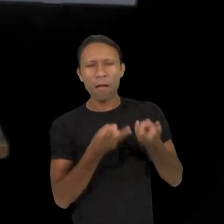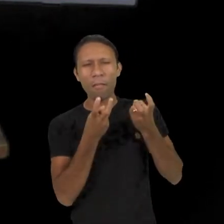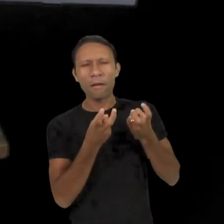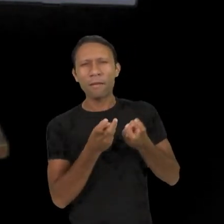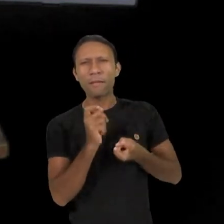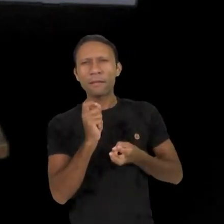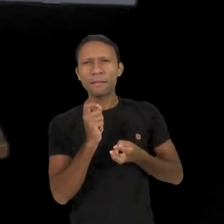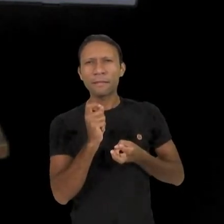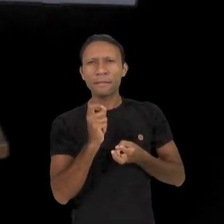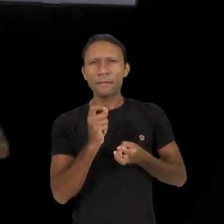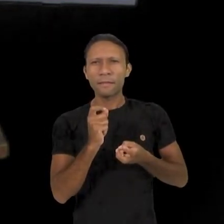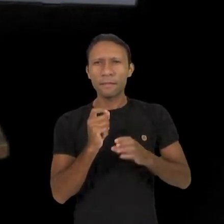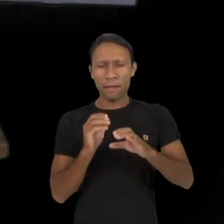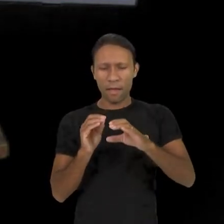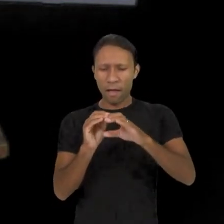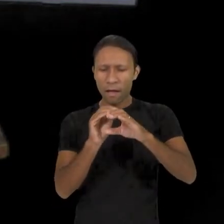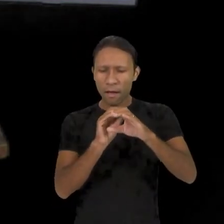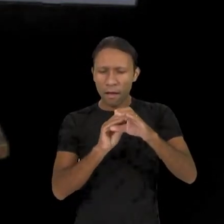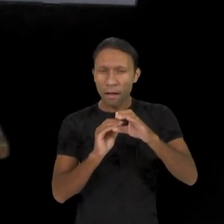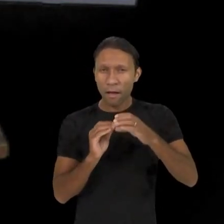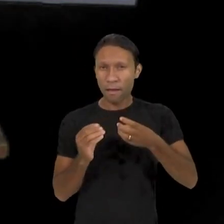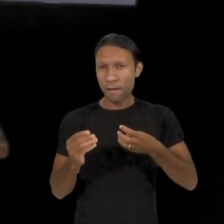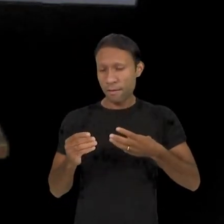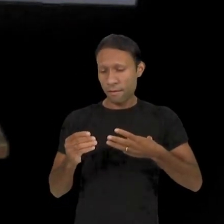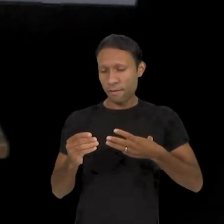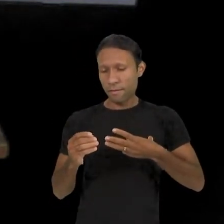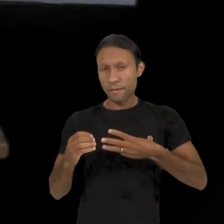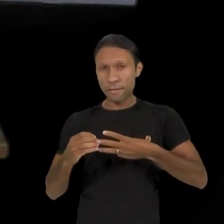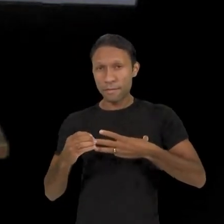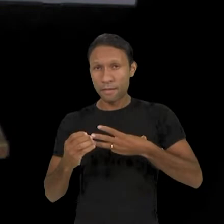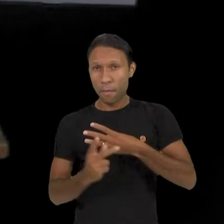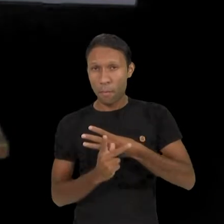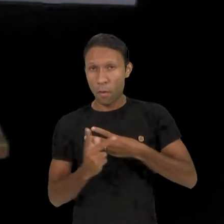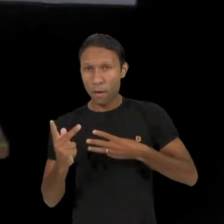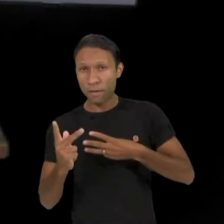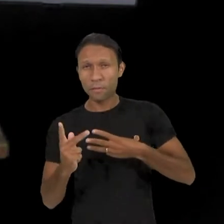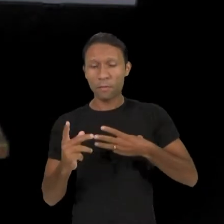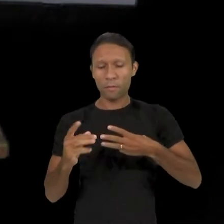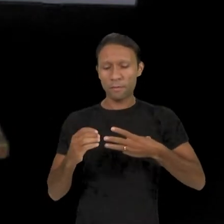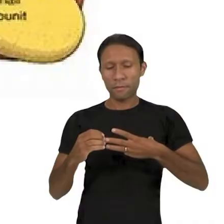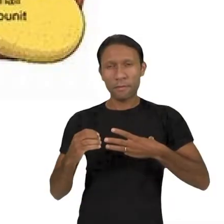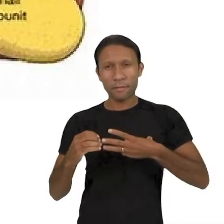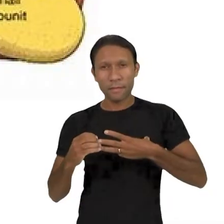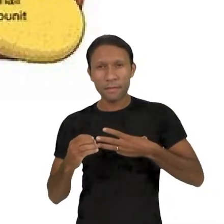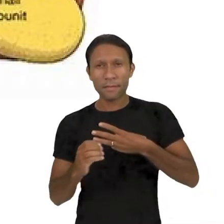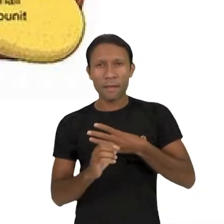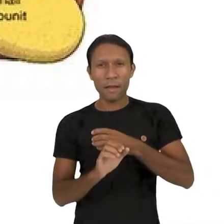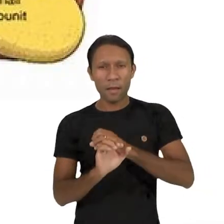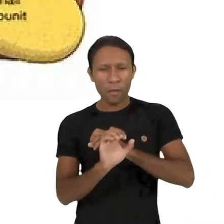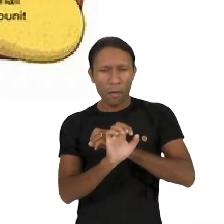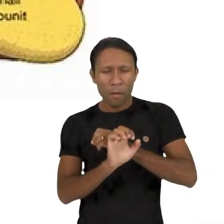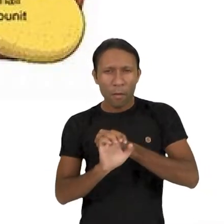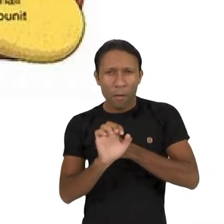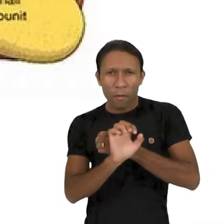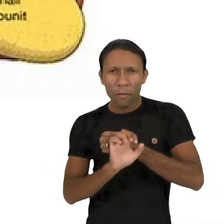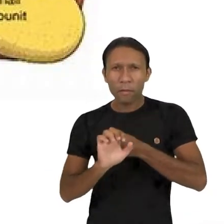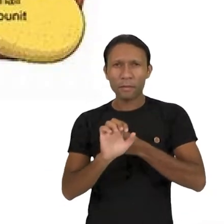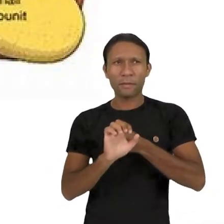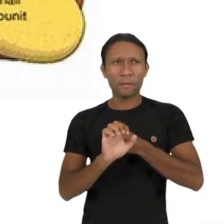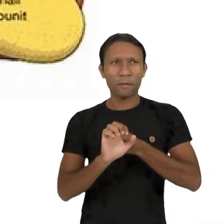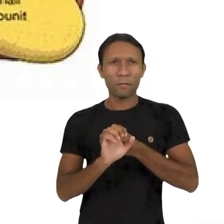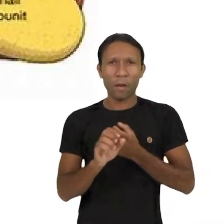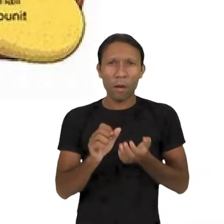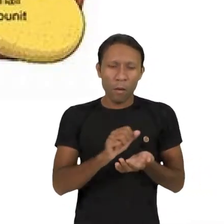ter nas células procariontes como em células eucariontes, tá? São os ribossomos. Os